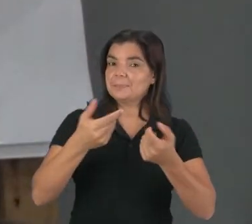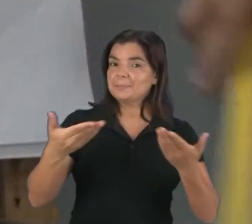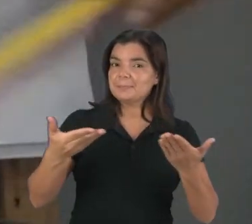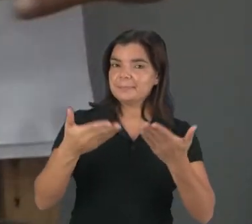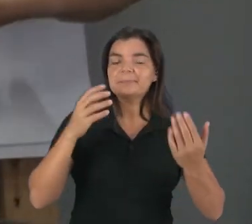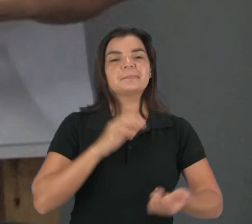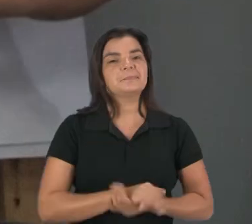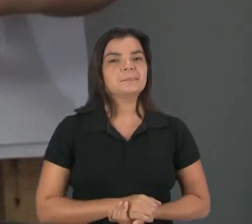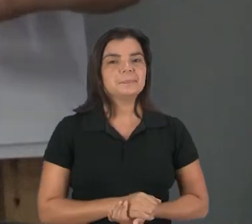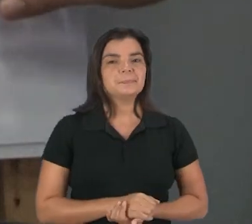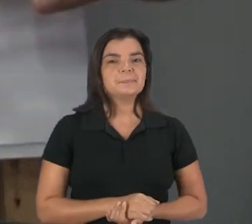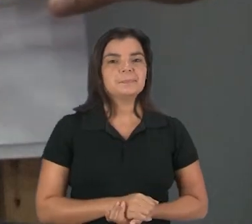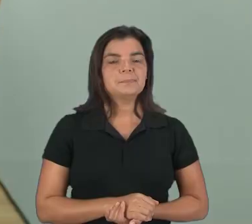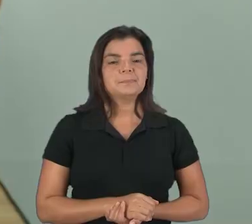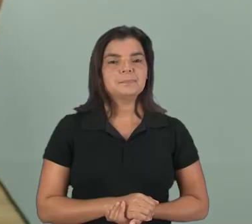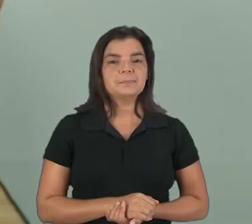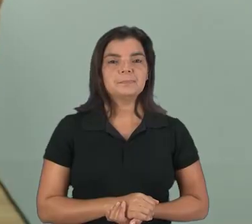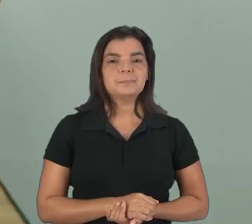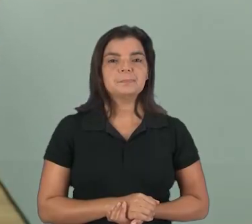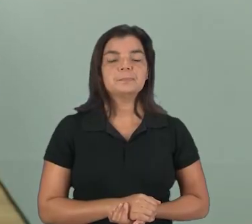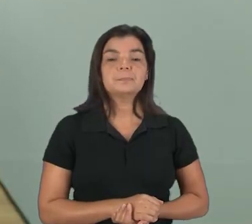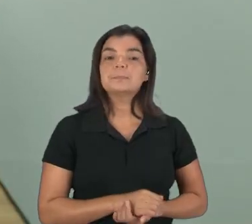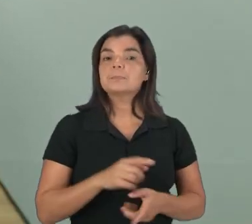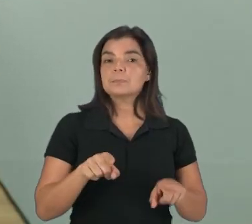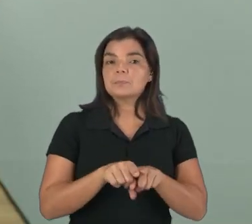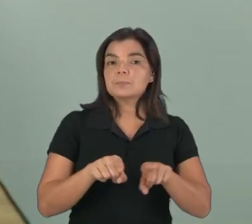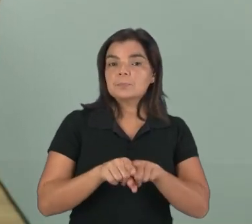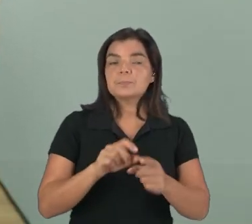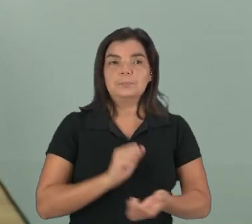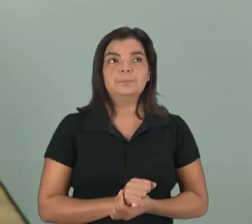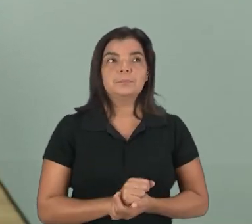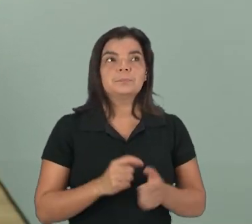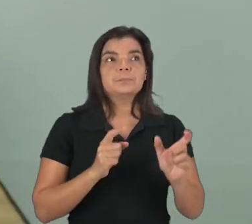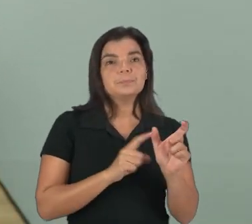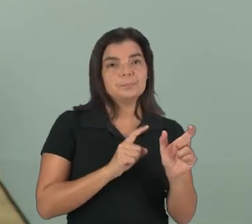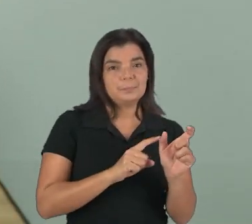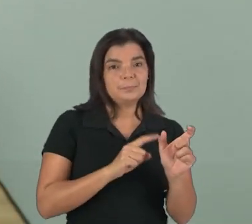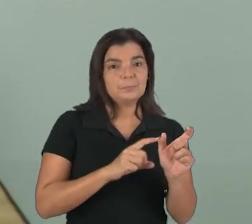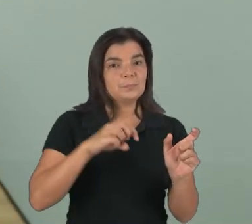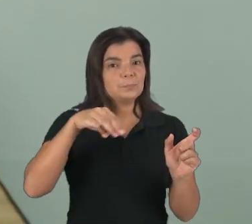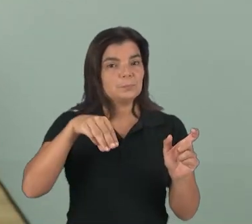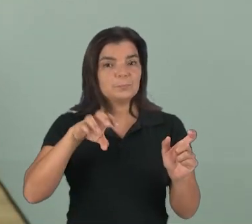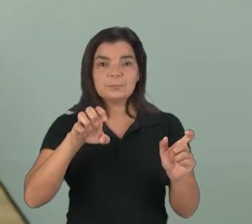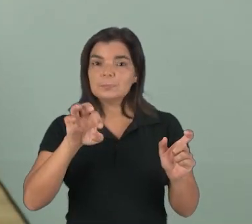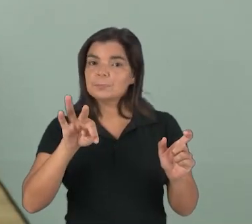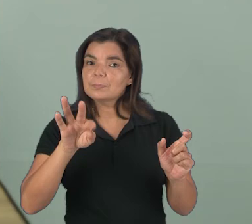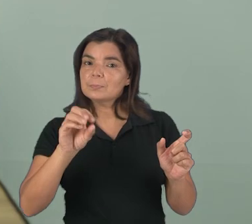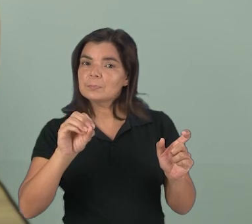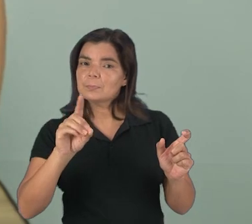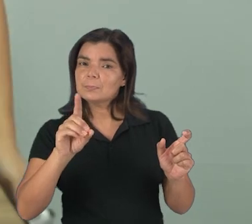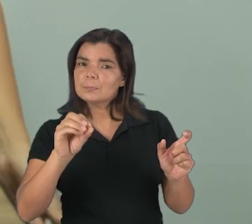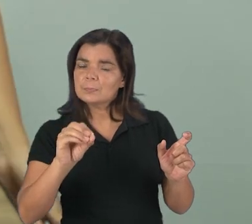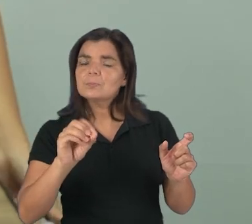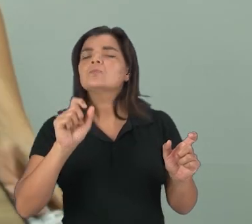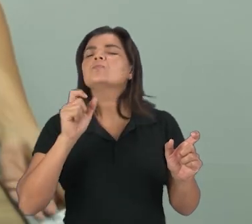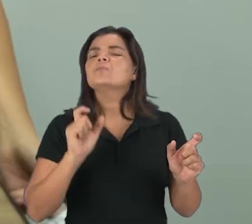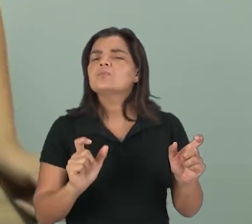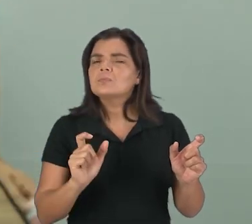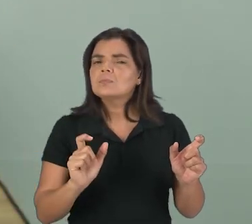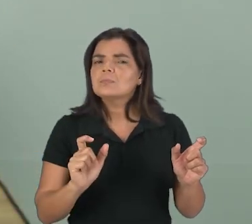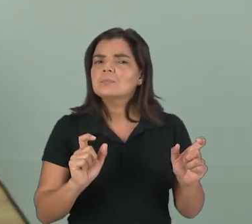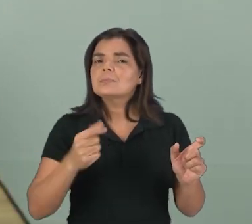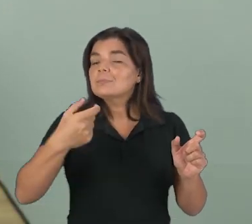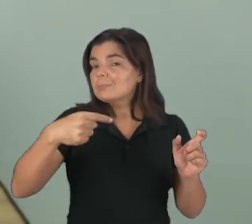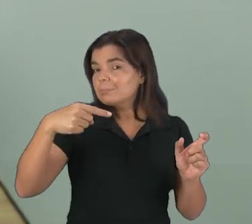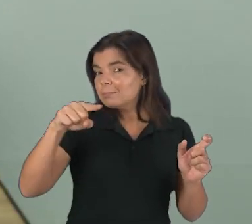hoje. Vamos prosseguir. Metodo. Para metodo se tornar a palavra método, onde precisa estar o